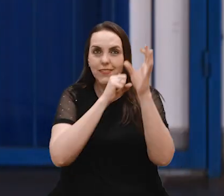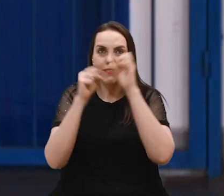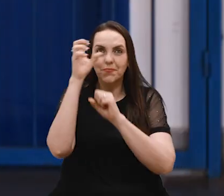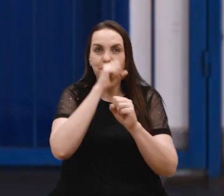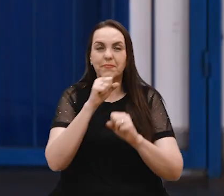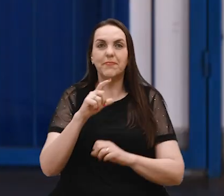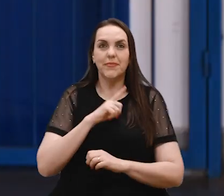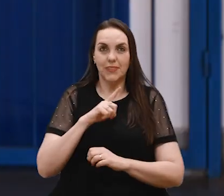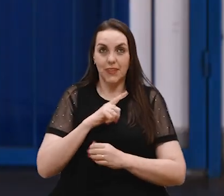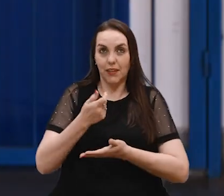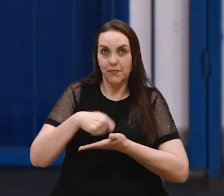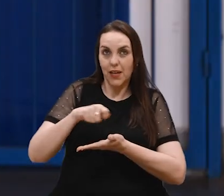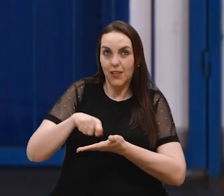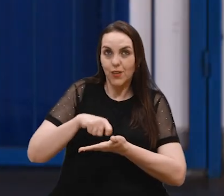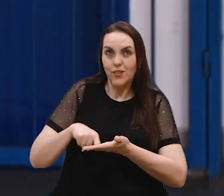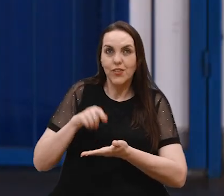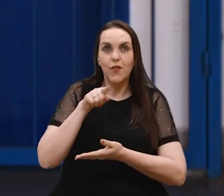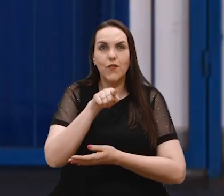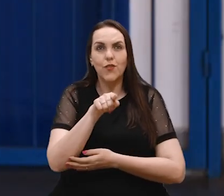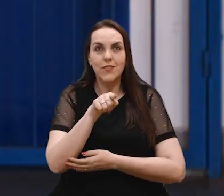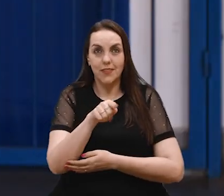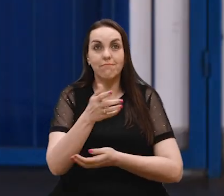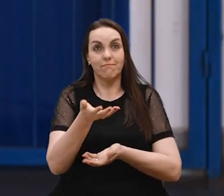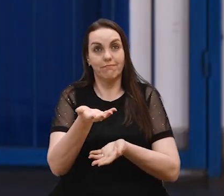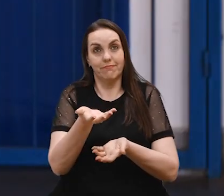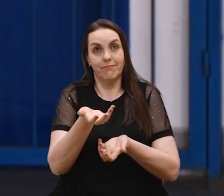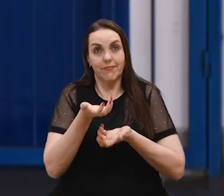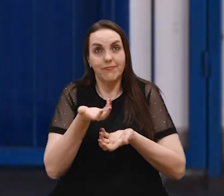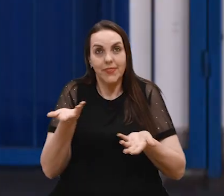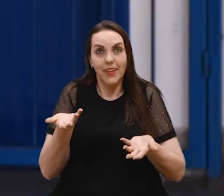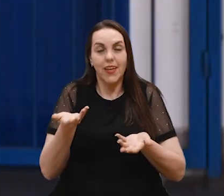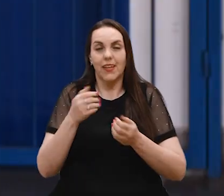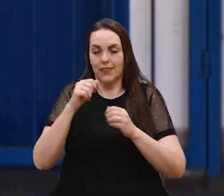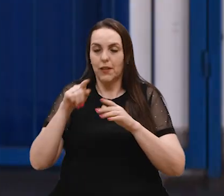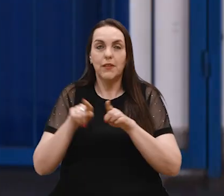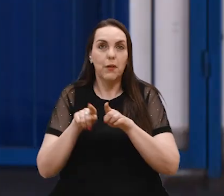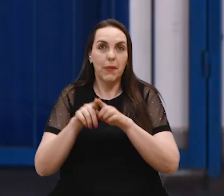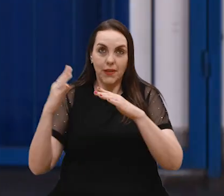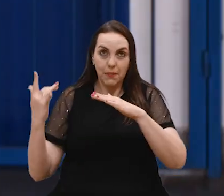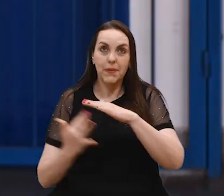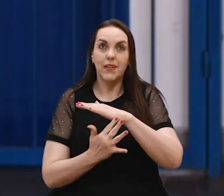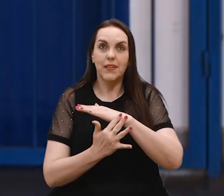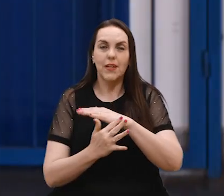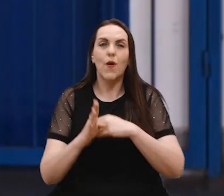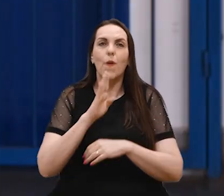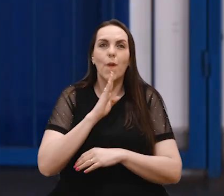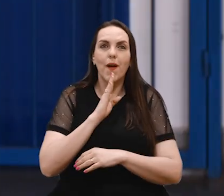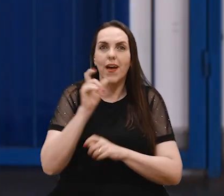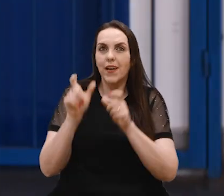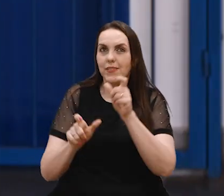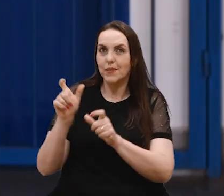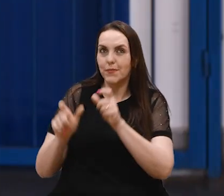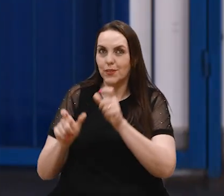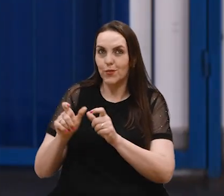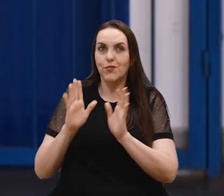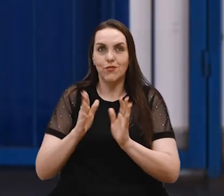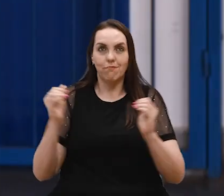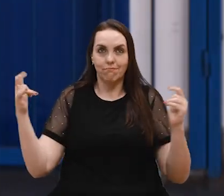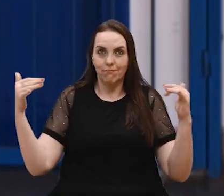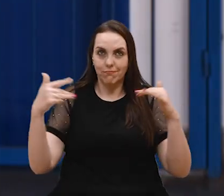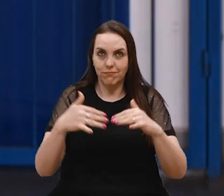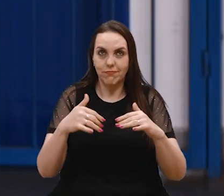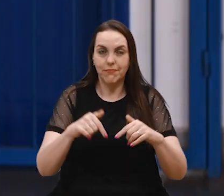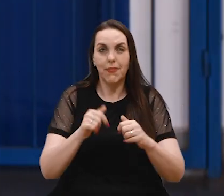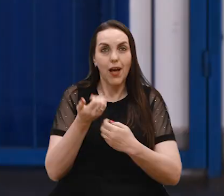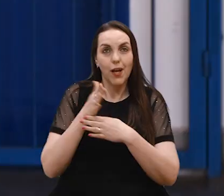um quadro chamado Anote Aí. E você que é imigrante ou também que conhece imigrantes e que